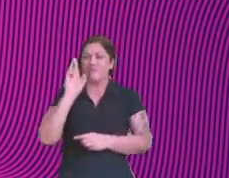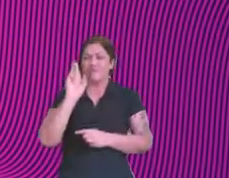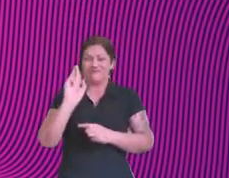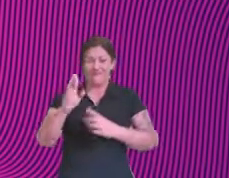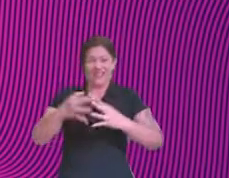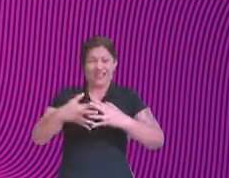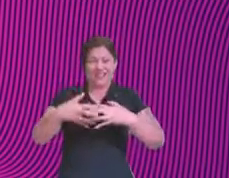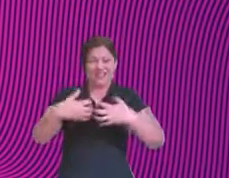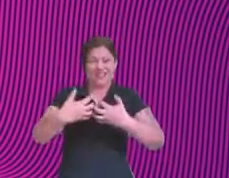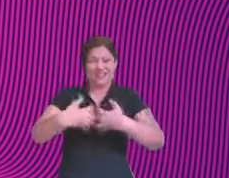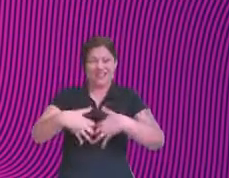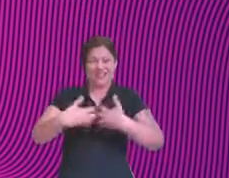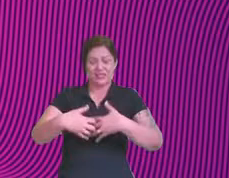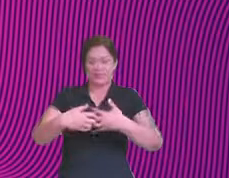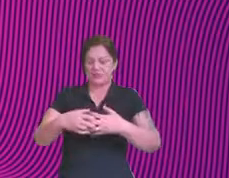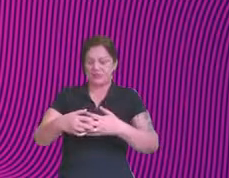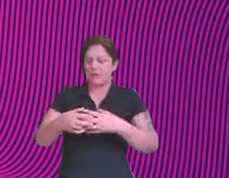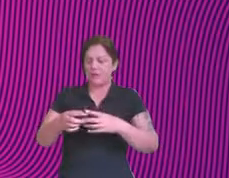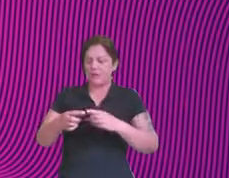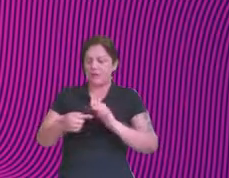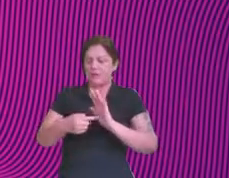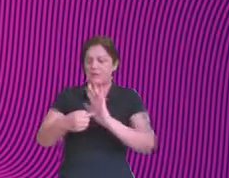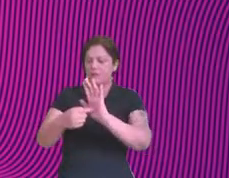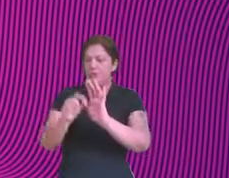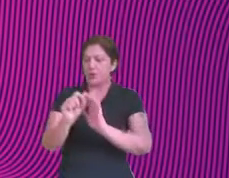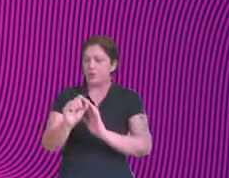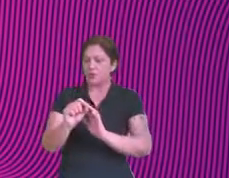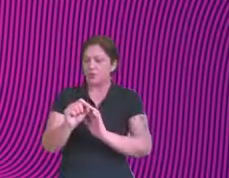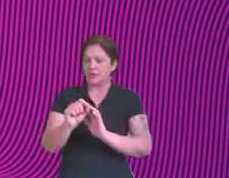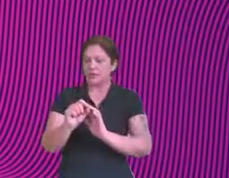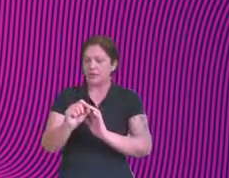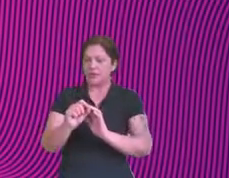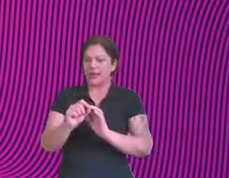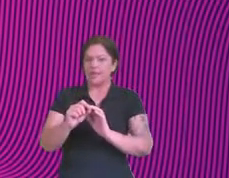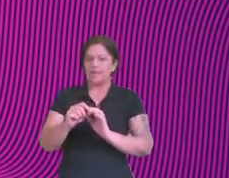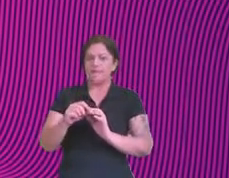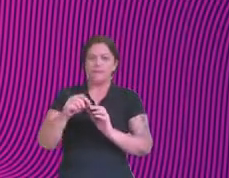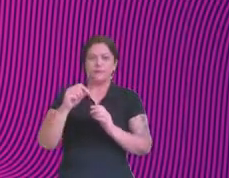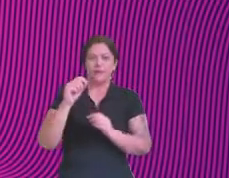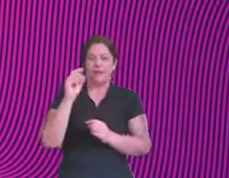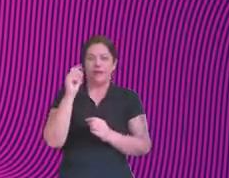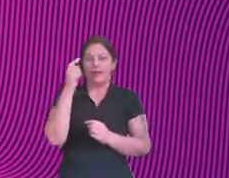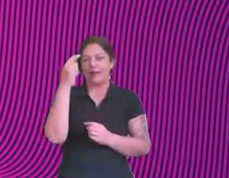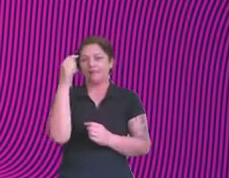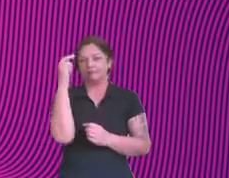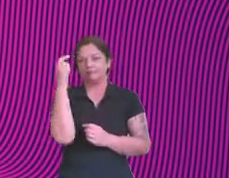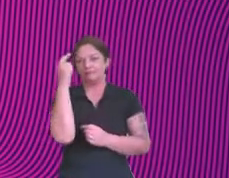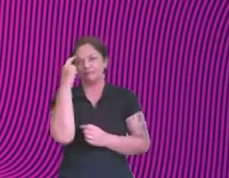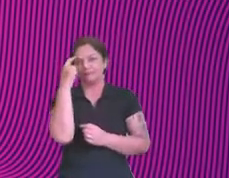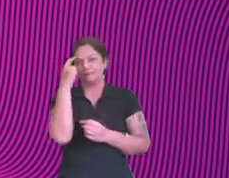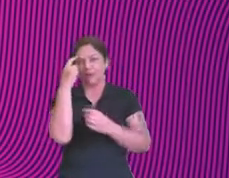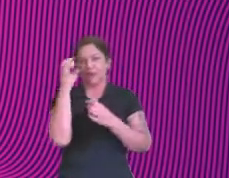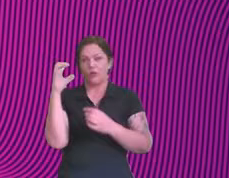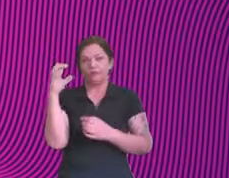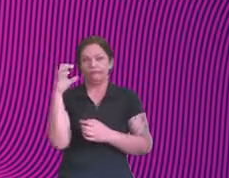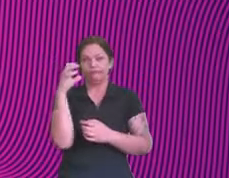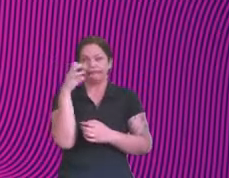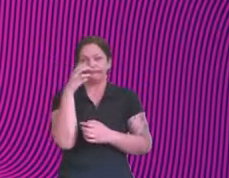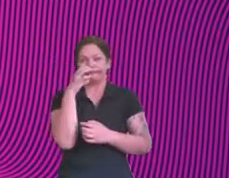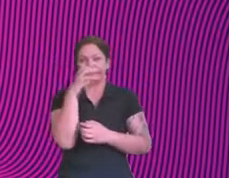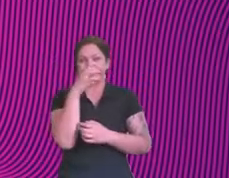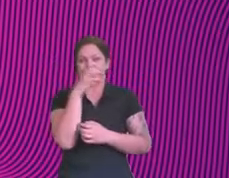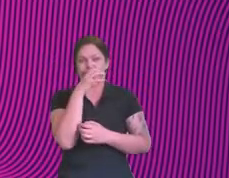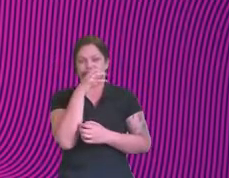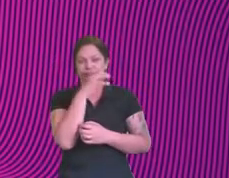o sinergismo da temperatura com as drogas, com a ação citotóxica sendo melhorada com o aumento